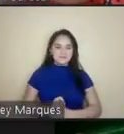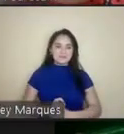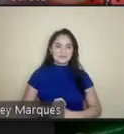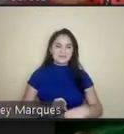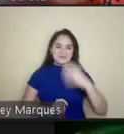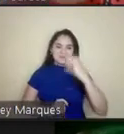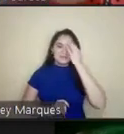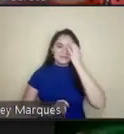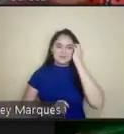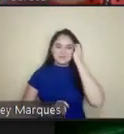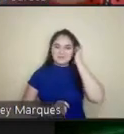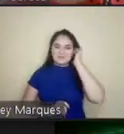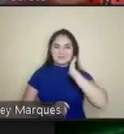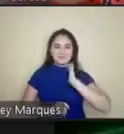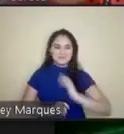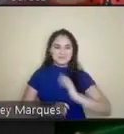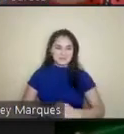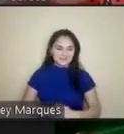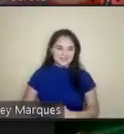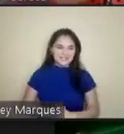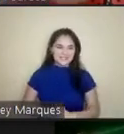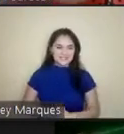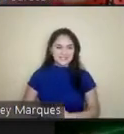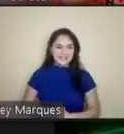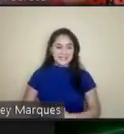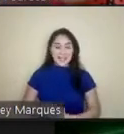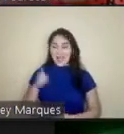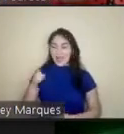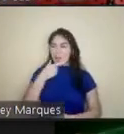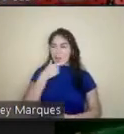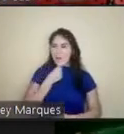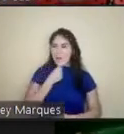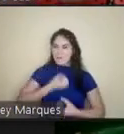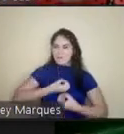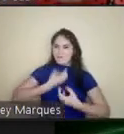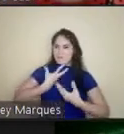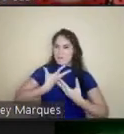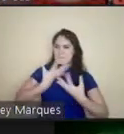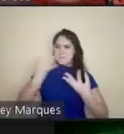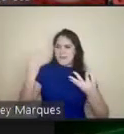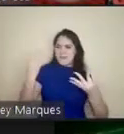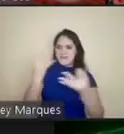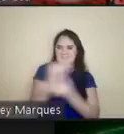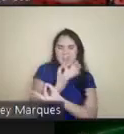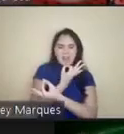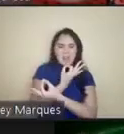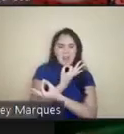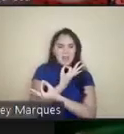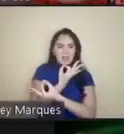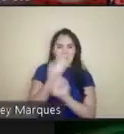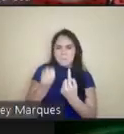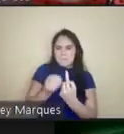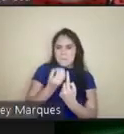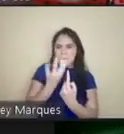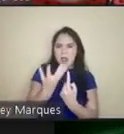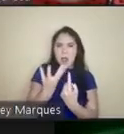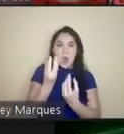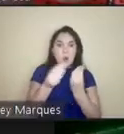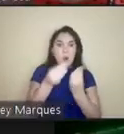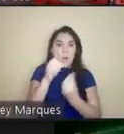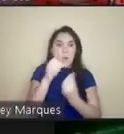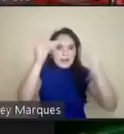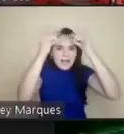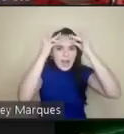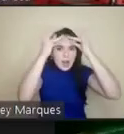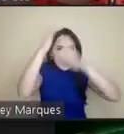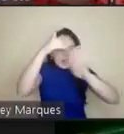Rapaz, é, é o cabra para recitar, velho. O cara recita muito bem, é impressionante. Como é que de acho ele decora isso tudinho, que eu não decoro